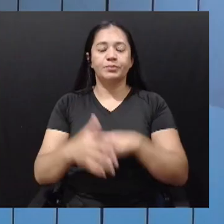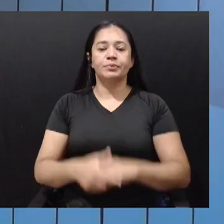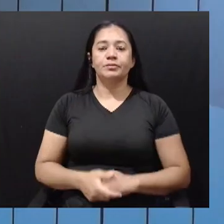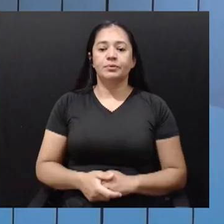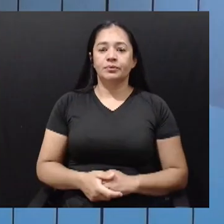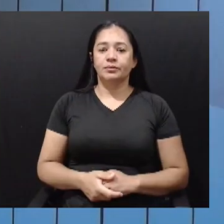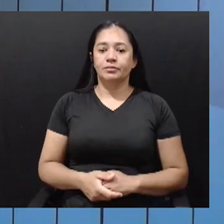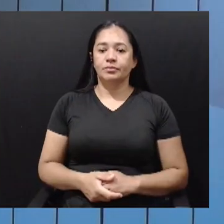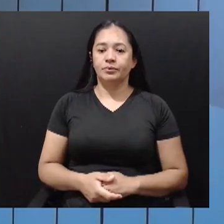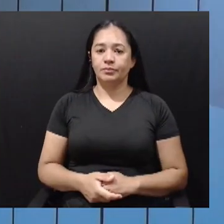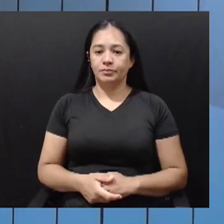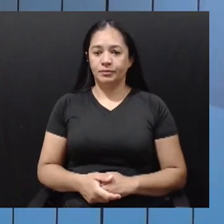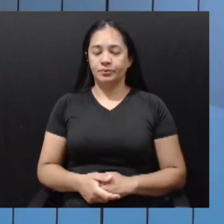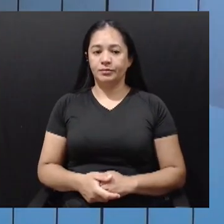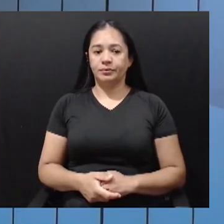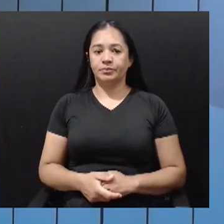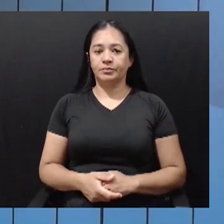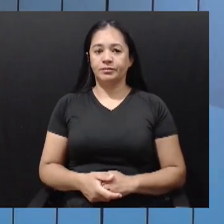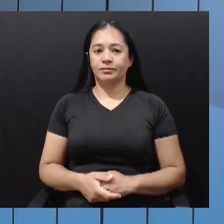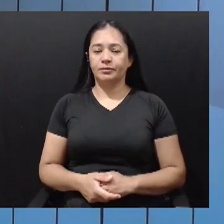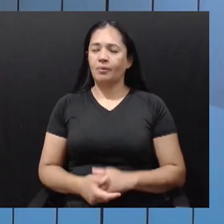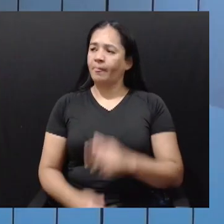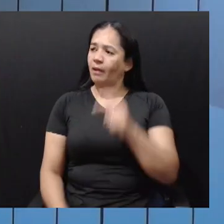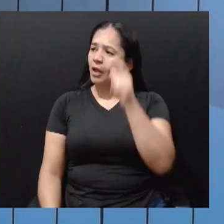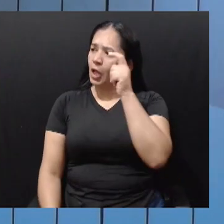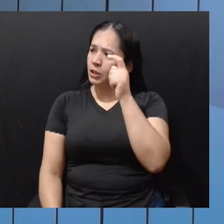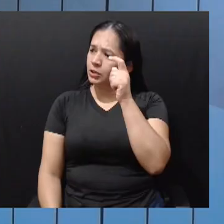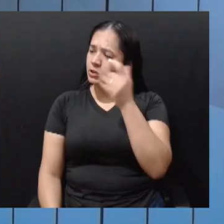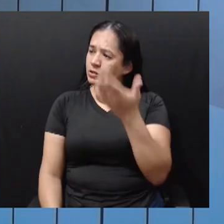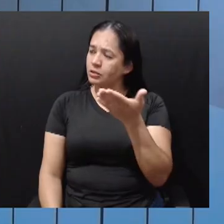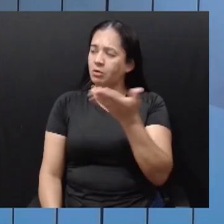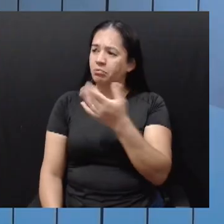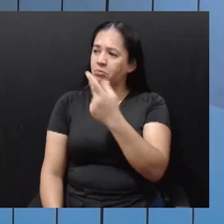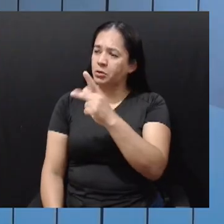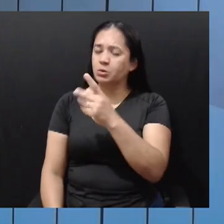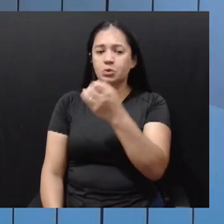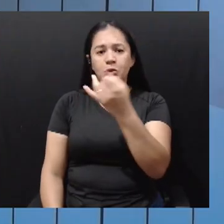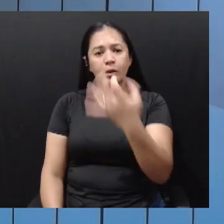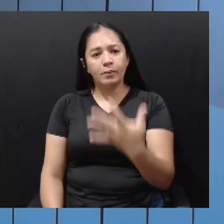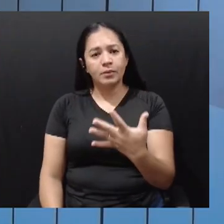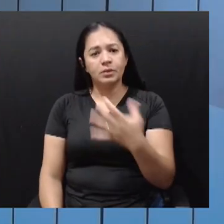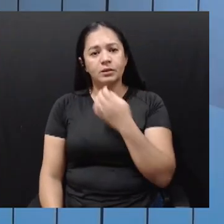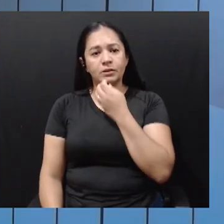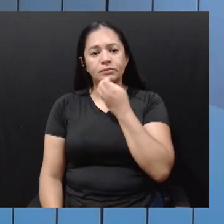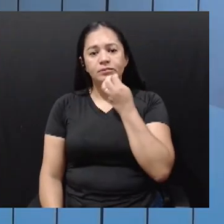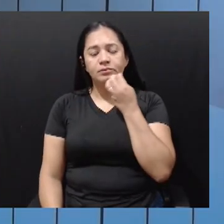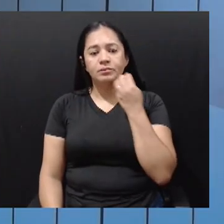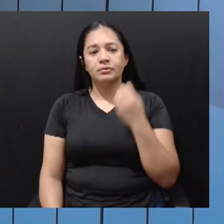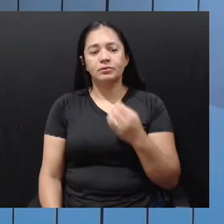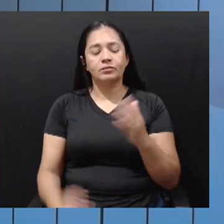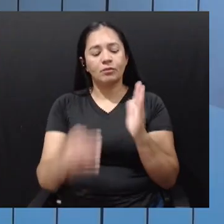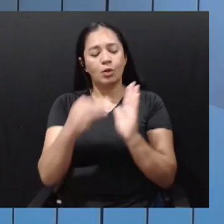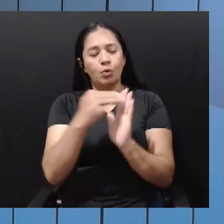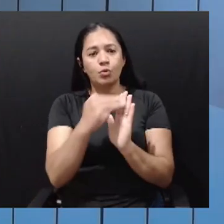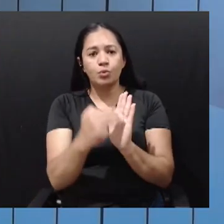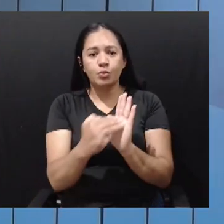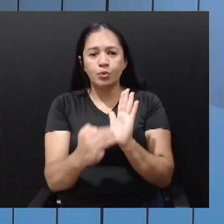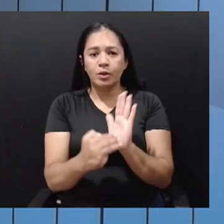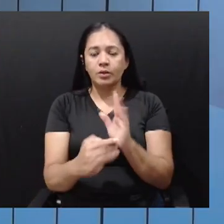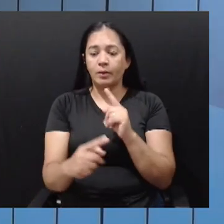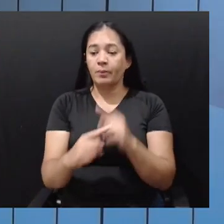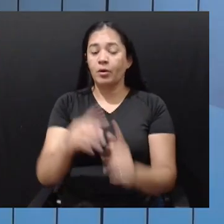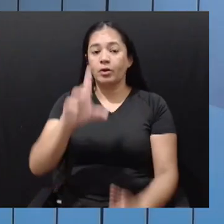Tá certo, bem interessante, Leonardo, essa sua colocação em relação, né, a esses métodos, porque o DIU de cobre, ele ainda é o